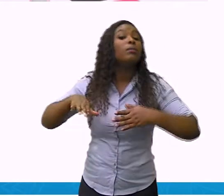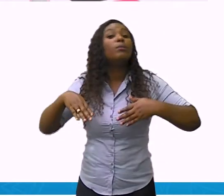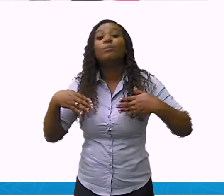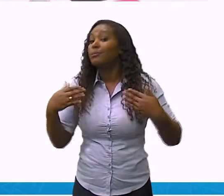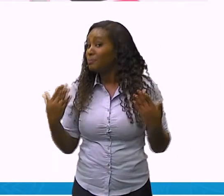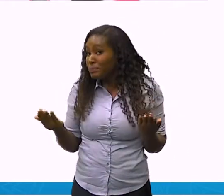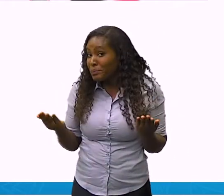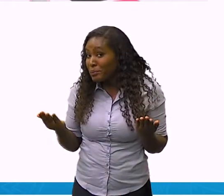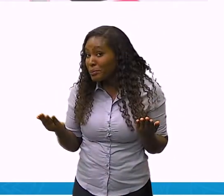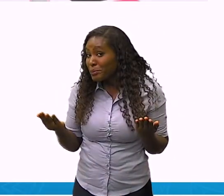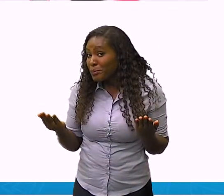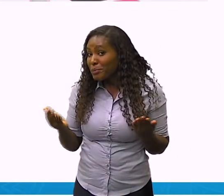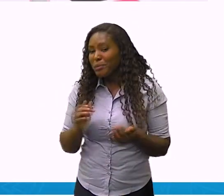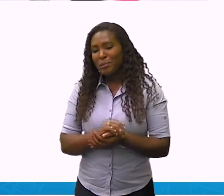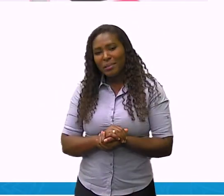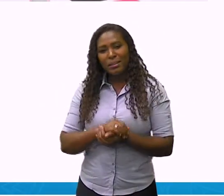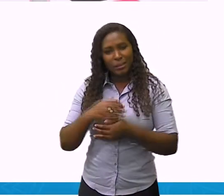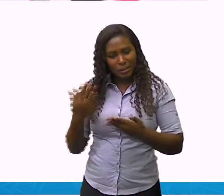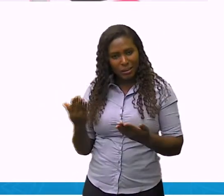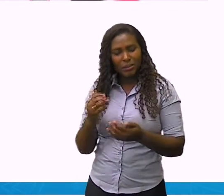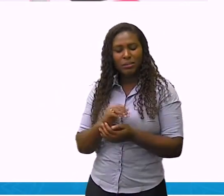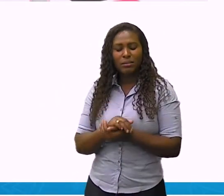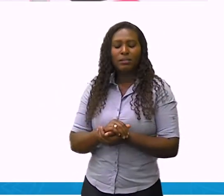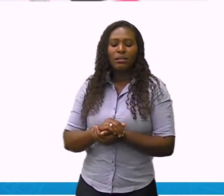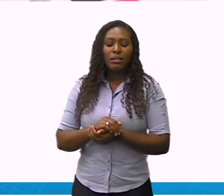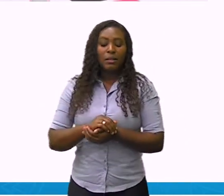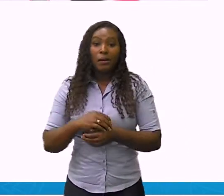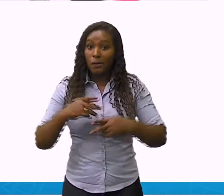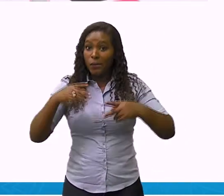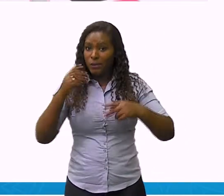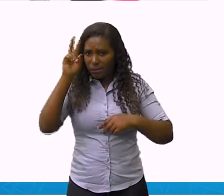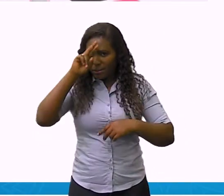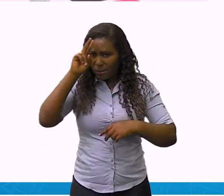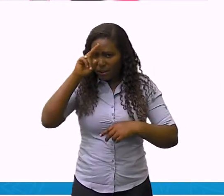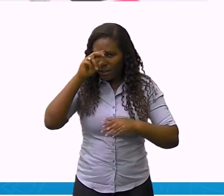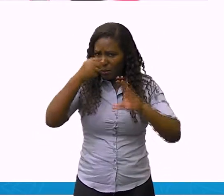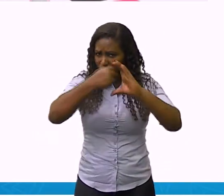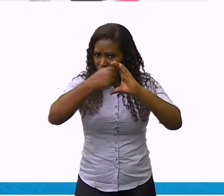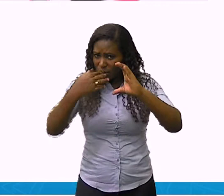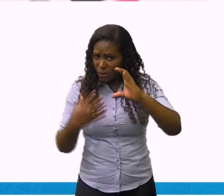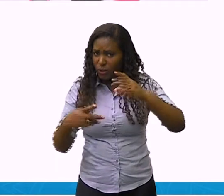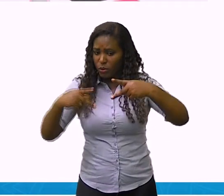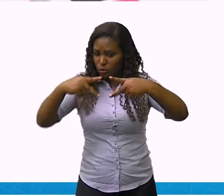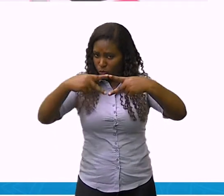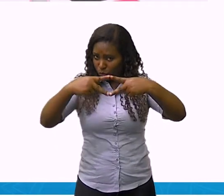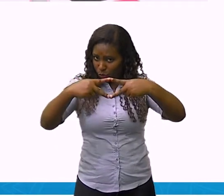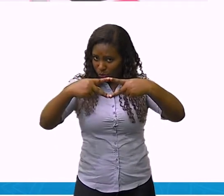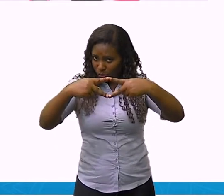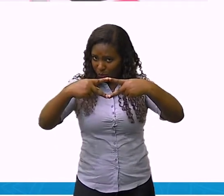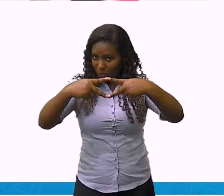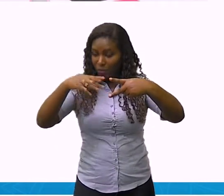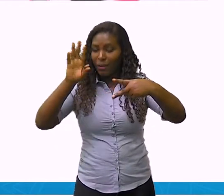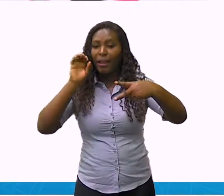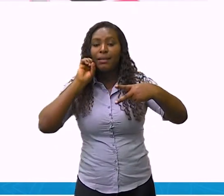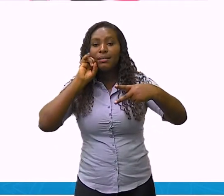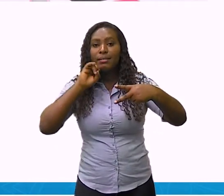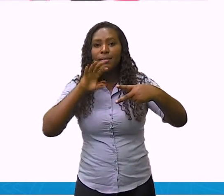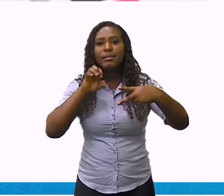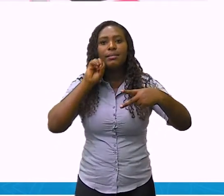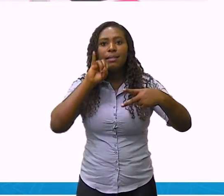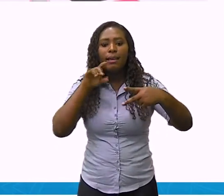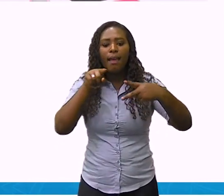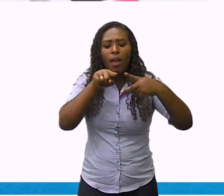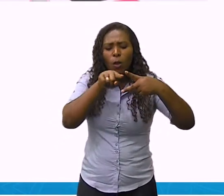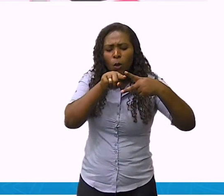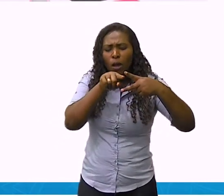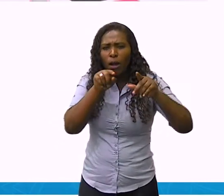Pelo que eu coloquei sobre as propriedades do losango, se é perpendicular, forma ângulo de 90 graus.